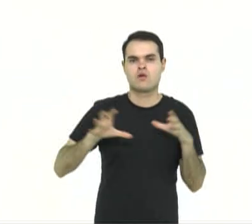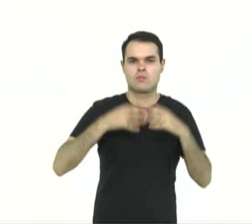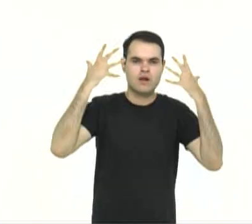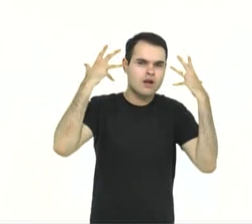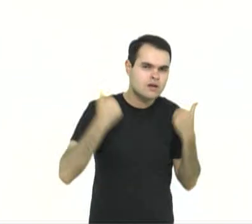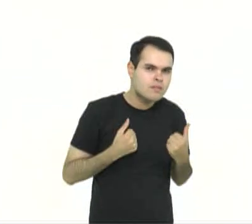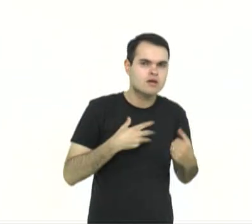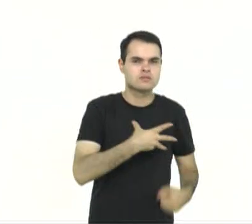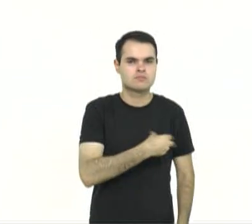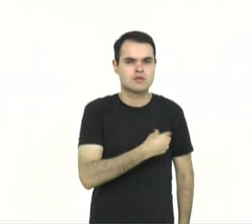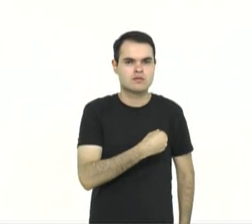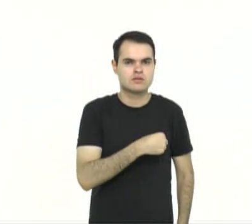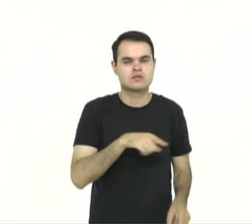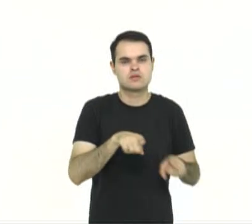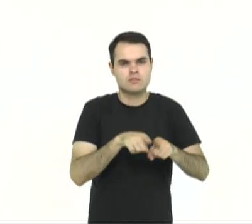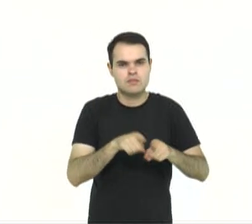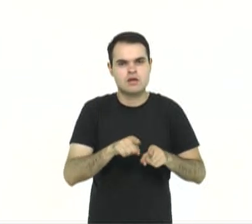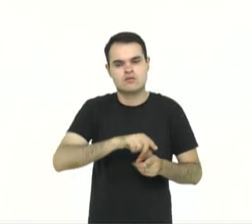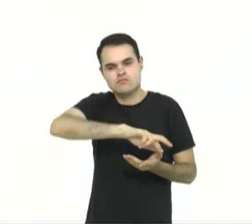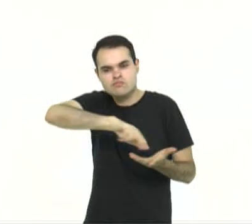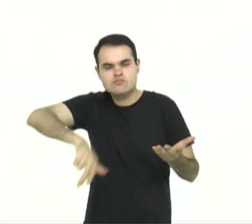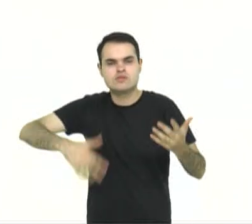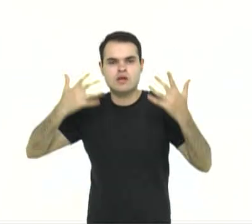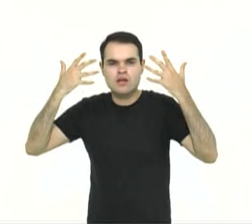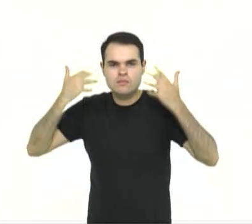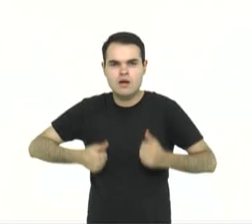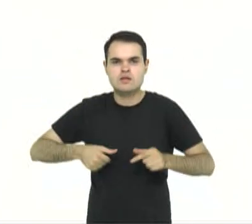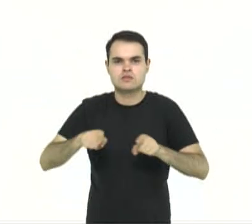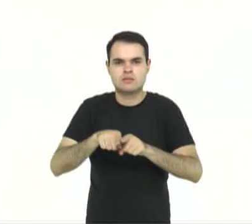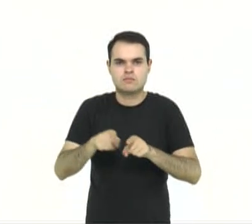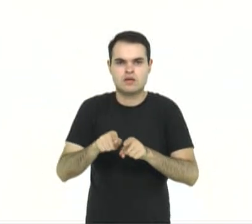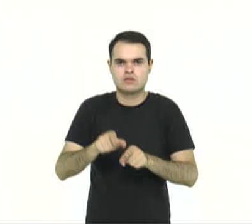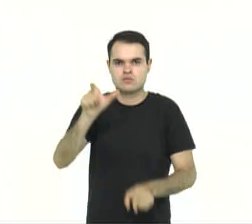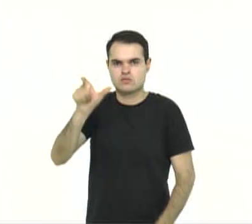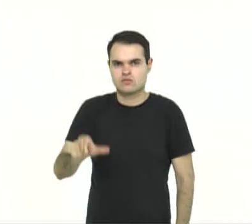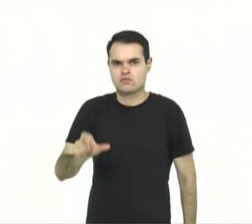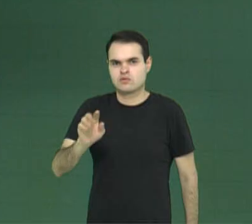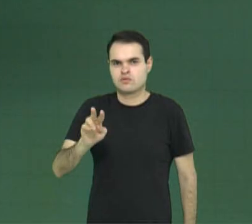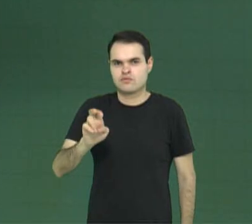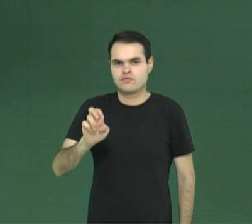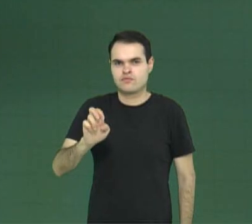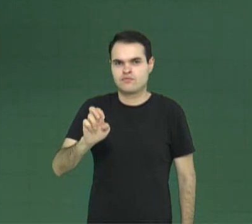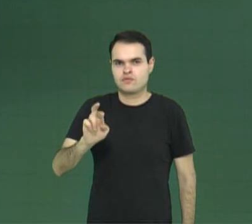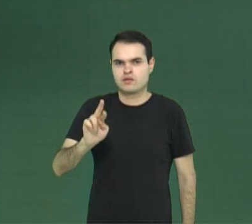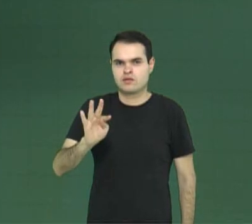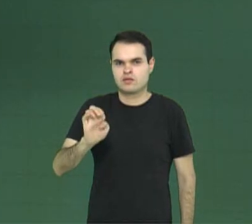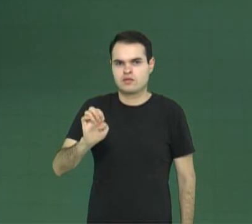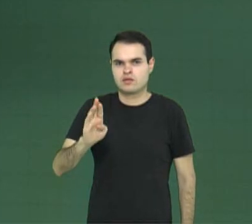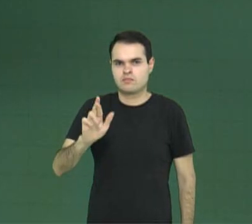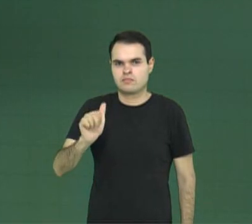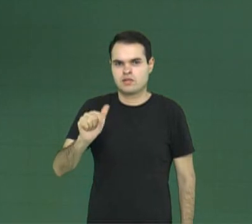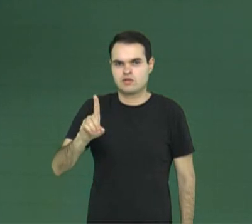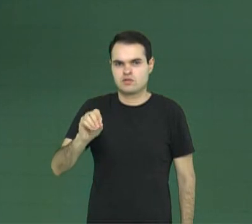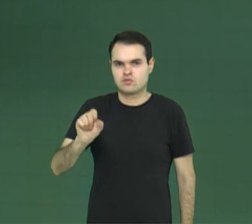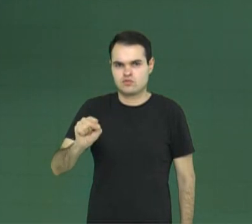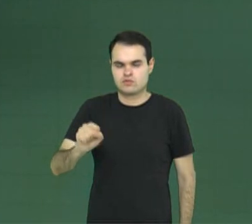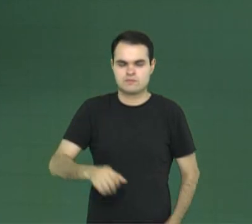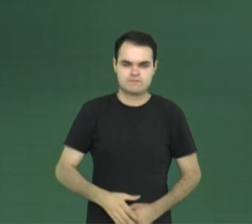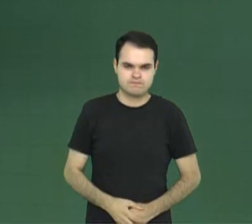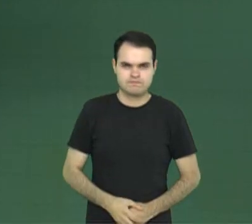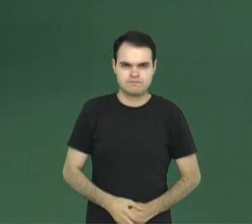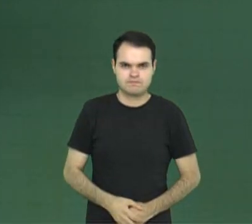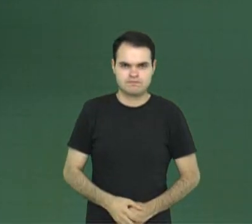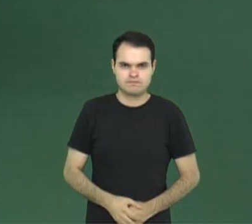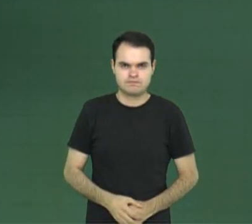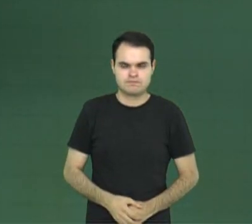entre mamíferos quanto comparar o funcionamento do sistema excretor nos outros vertebrados. Beleza? Falando um pouquinho da